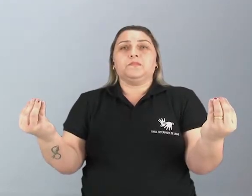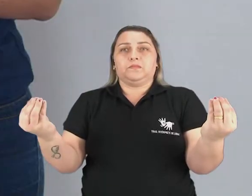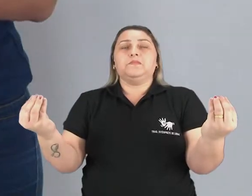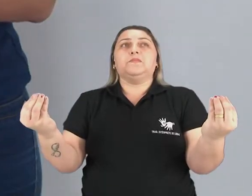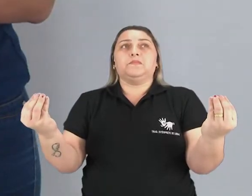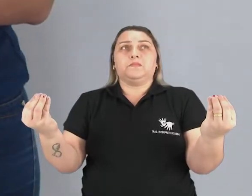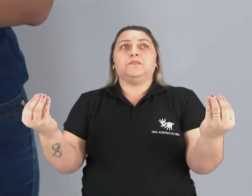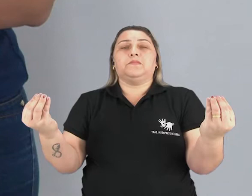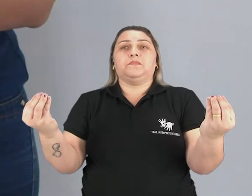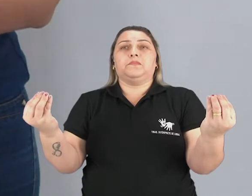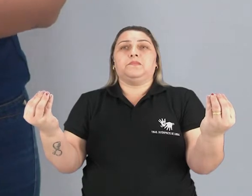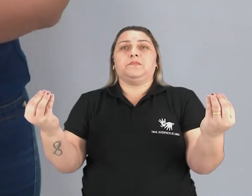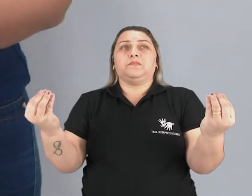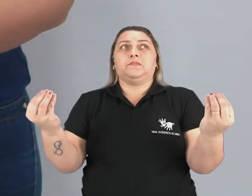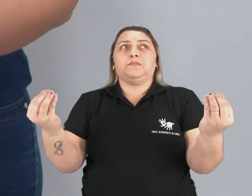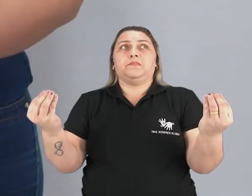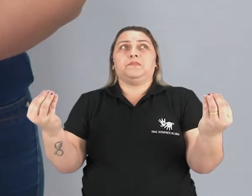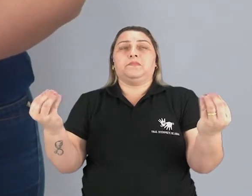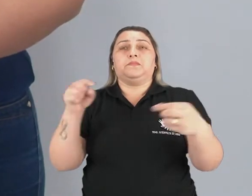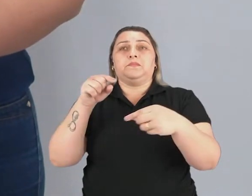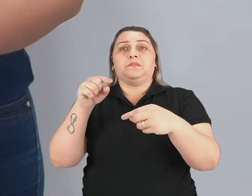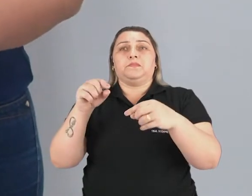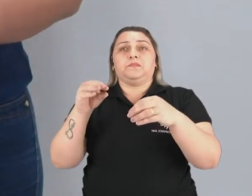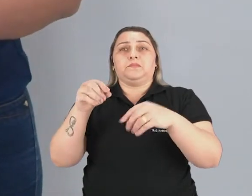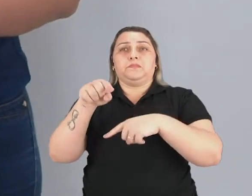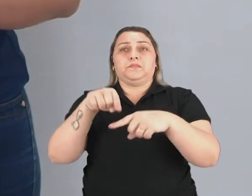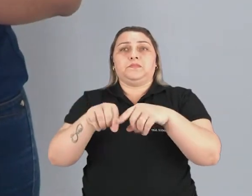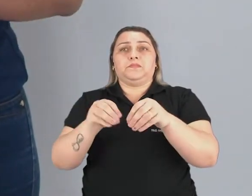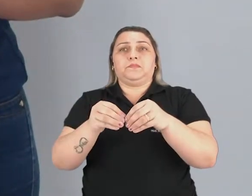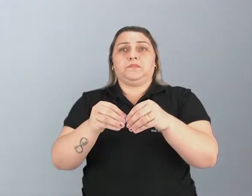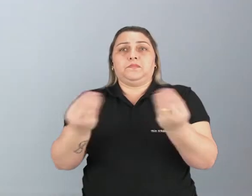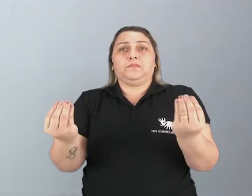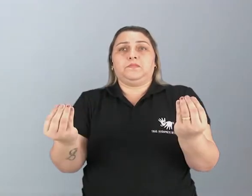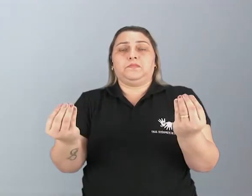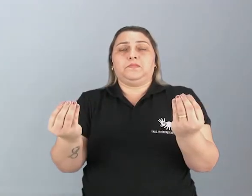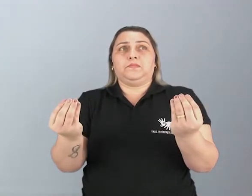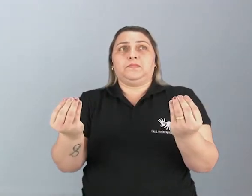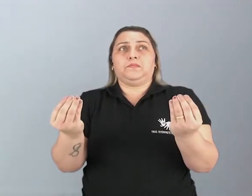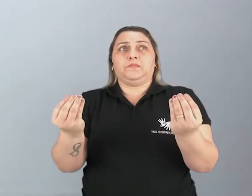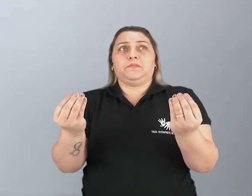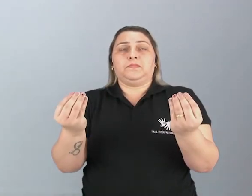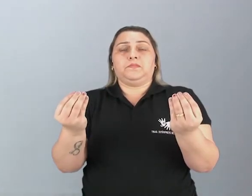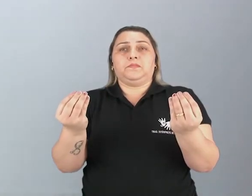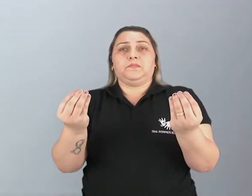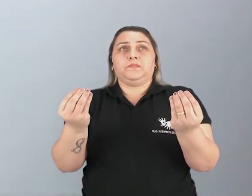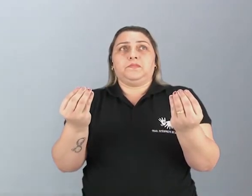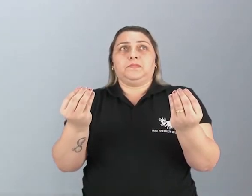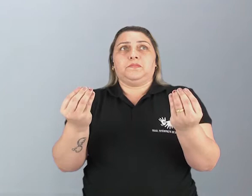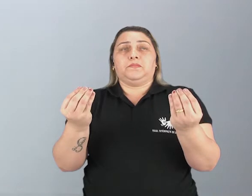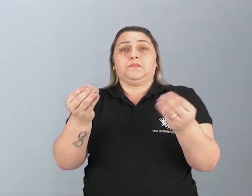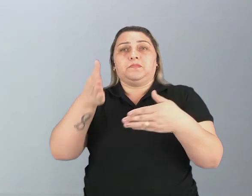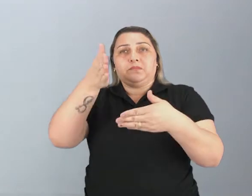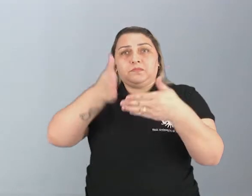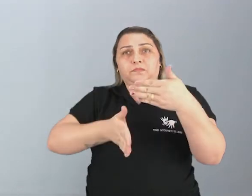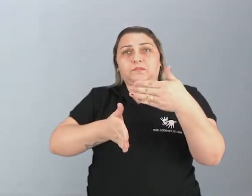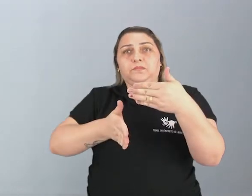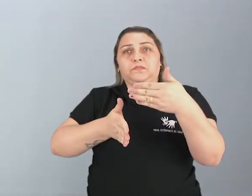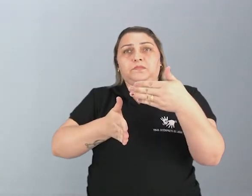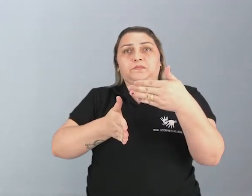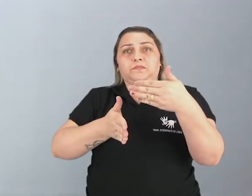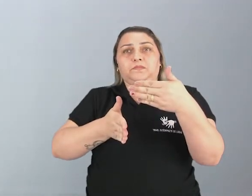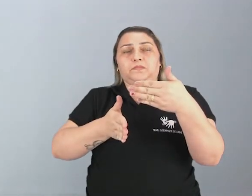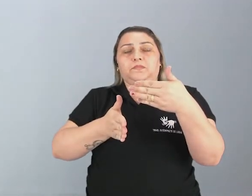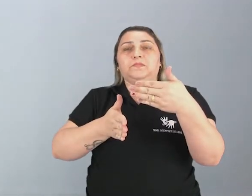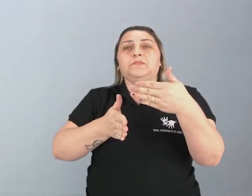ao meio. Então, eu dividi ao meio, olha só. E quando eu divido ao meio, eu fico com a